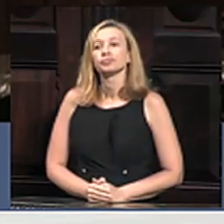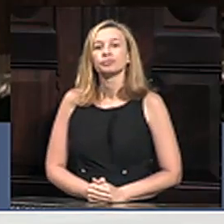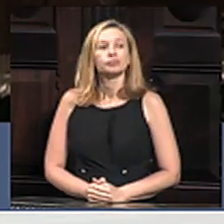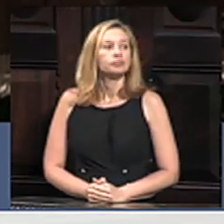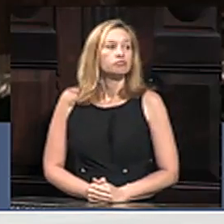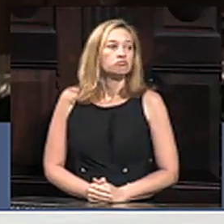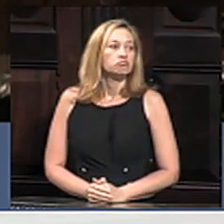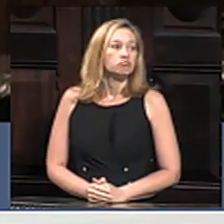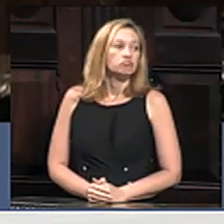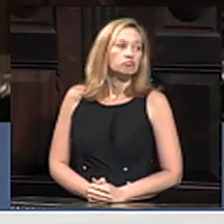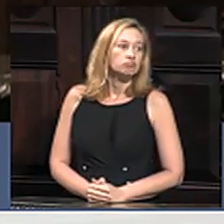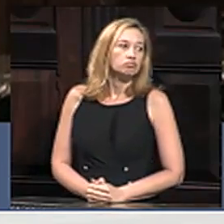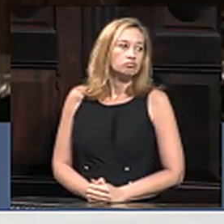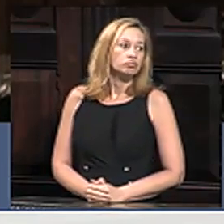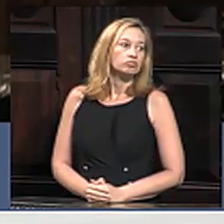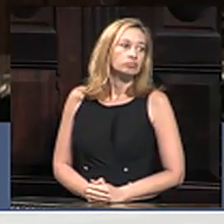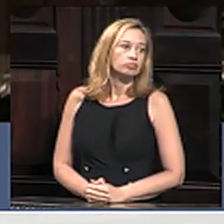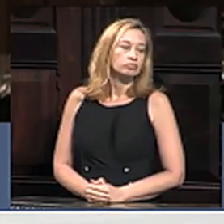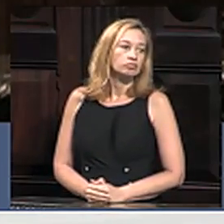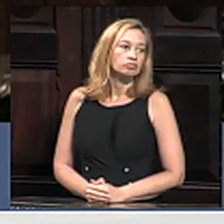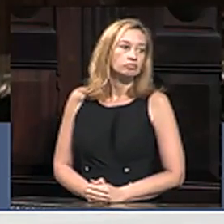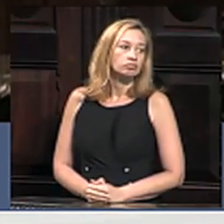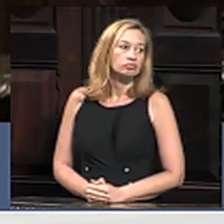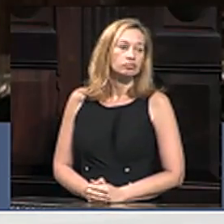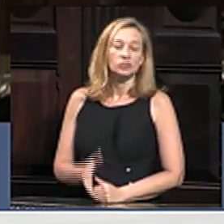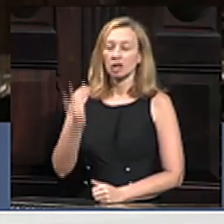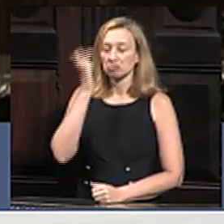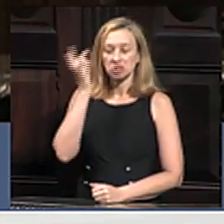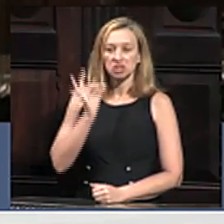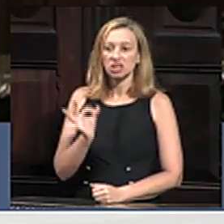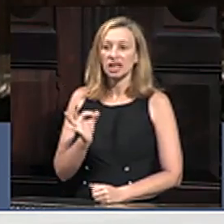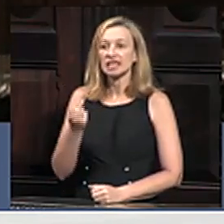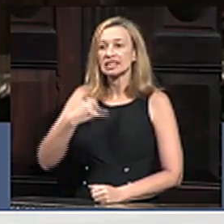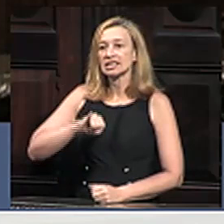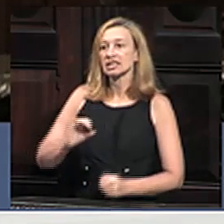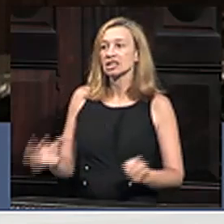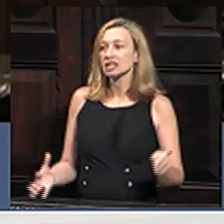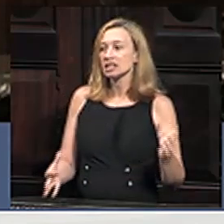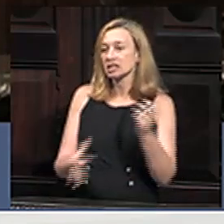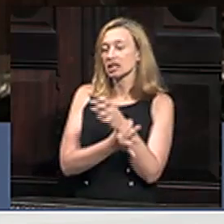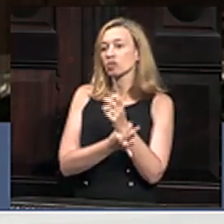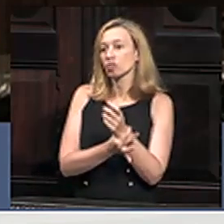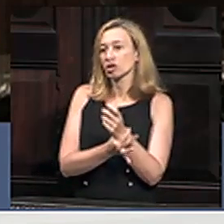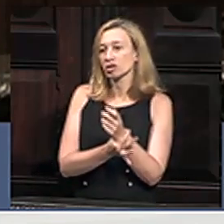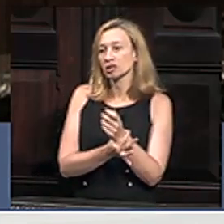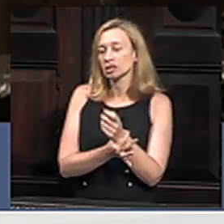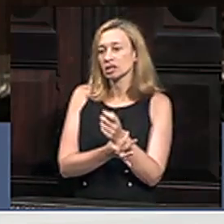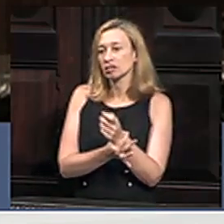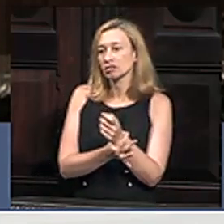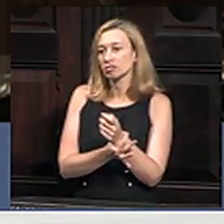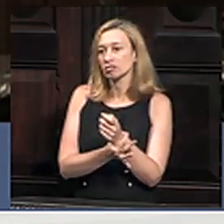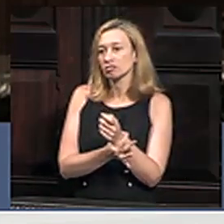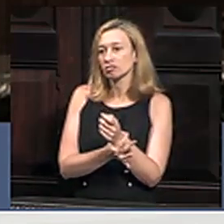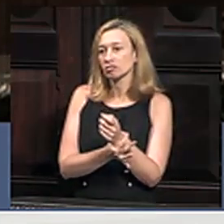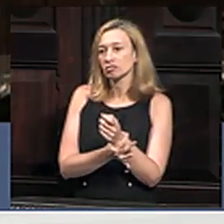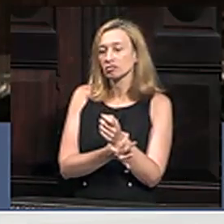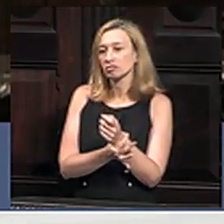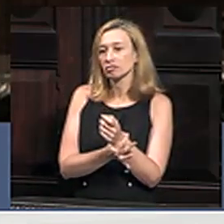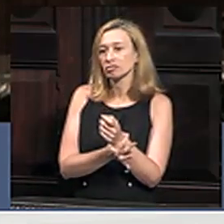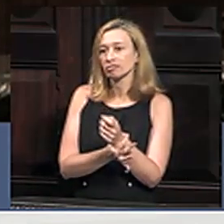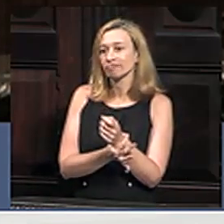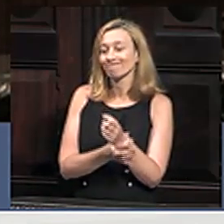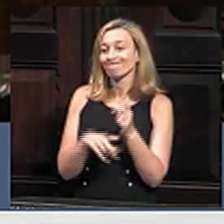Não sei se a expressão segurança jurídica, se essa